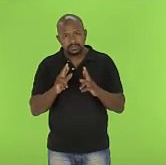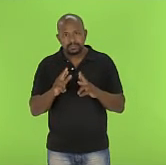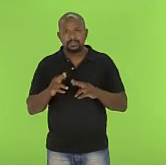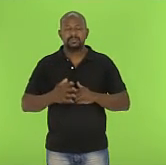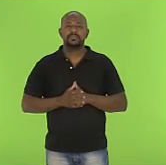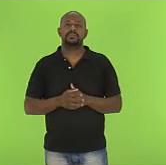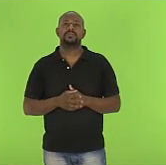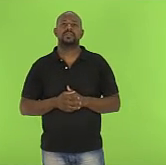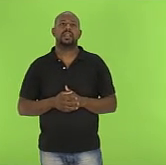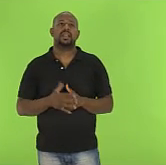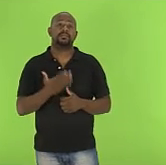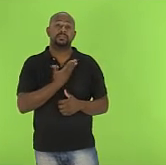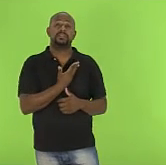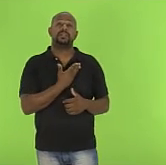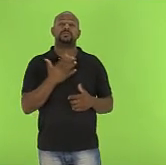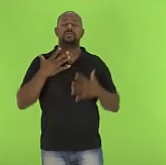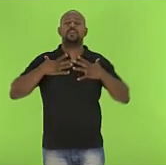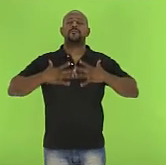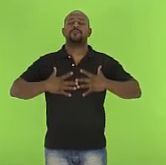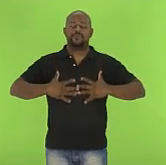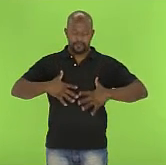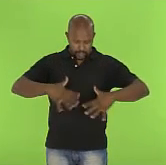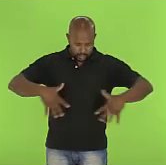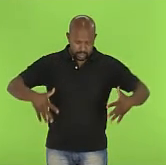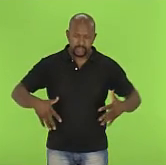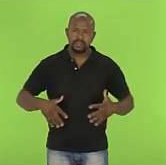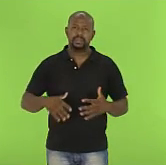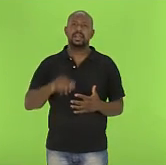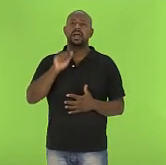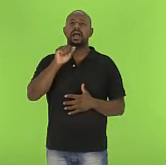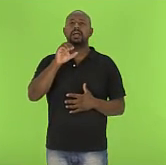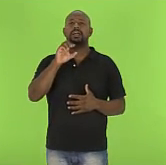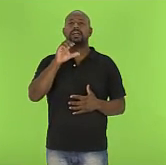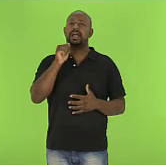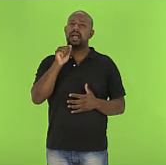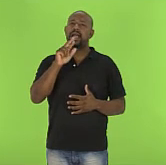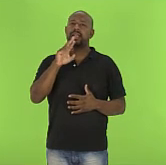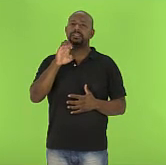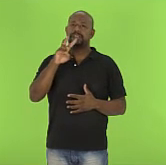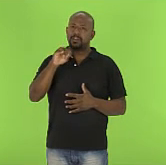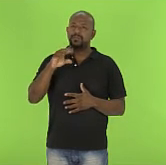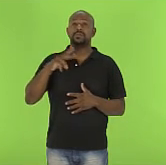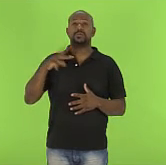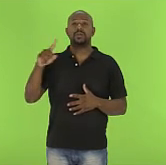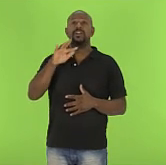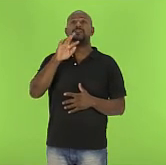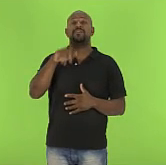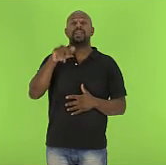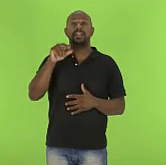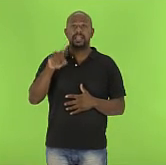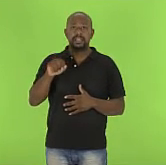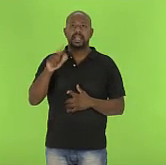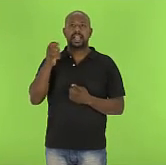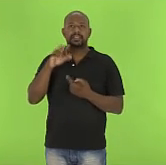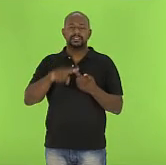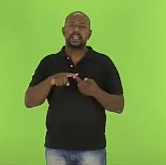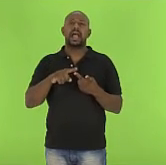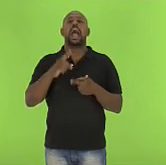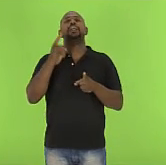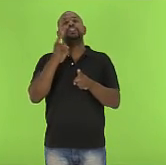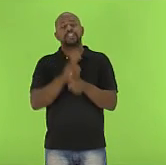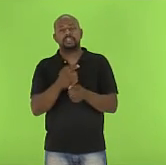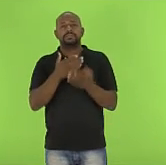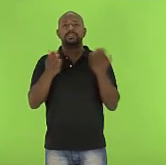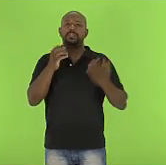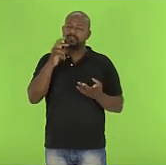obrigado. Os parceiros do figurino, Acervo Pessoal da Fernanda Garcia, Achados e